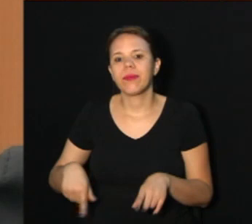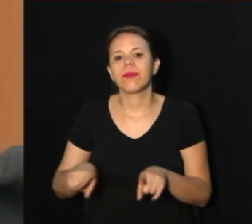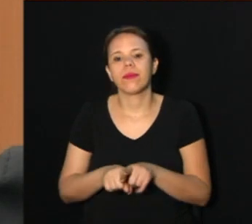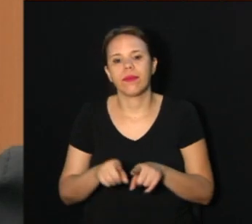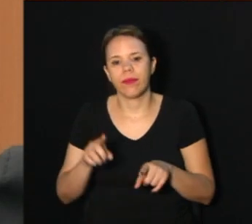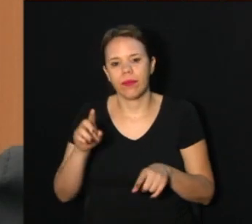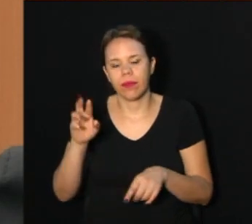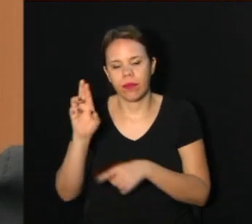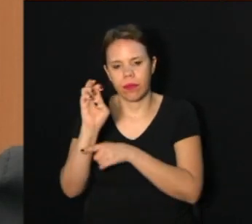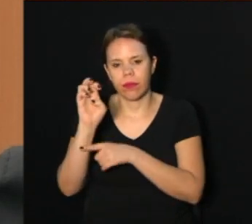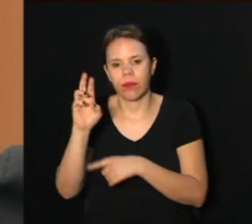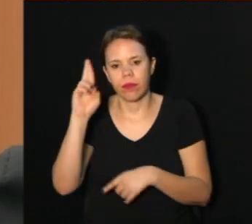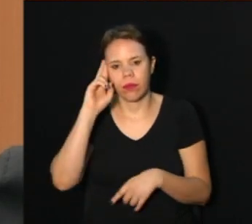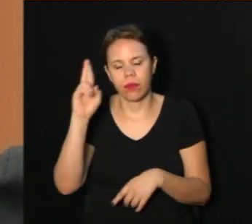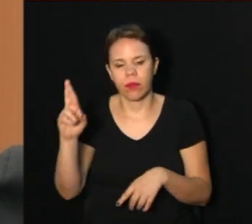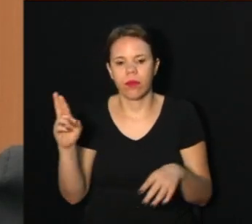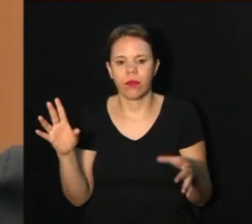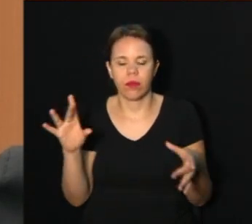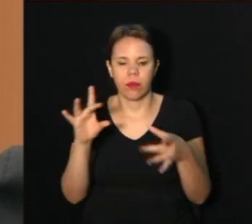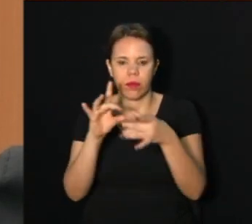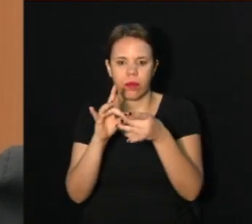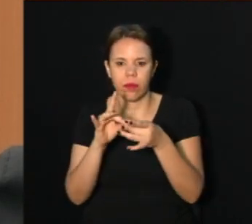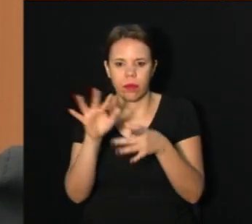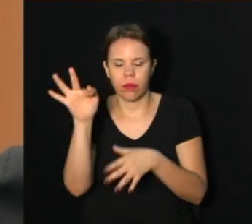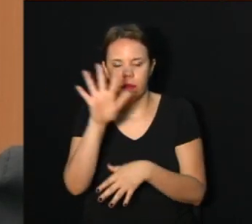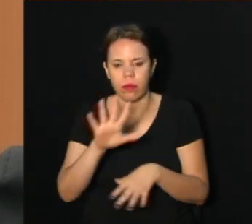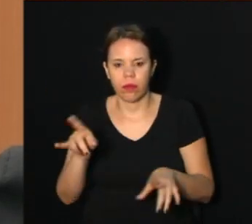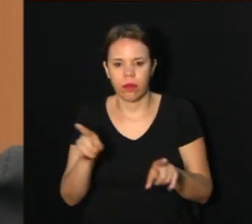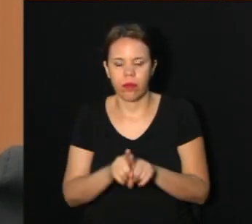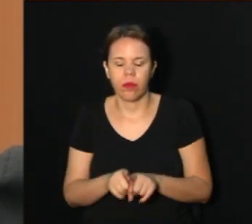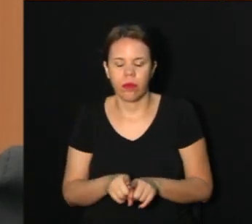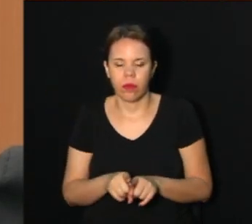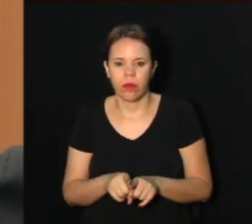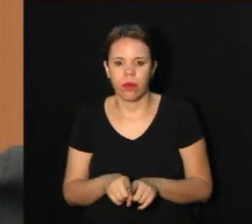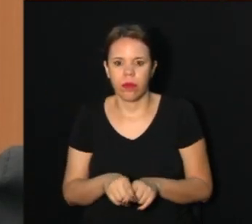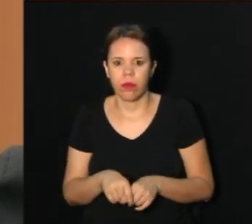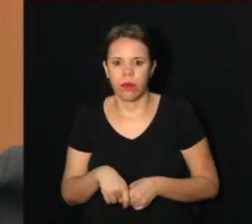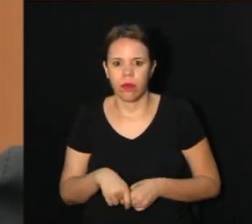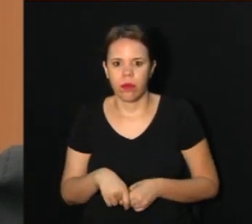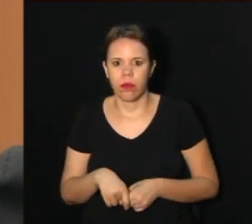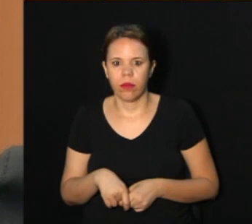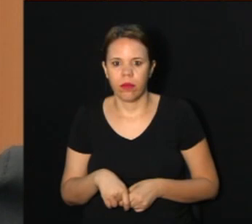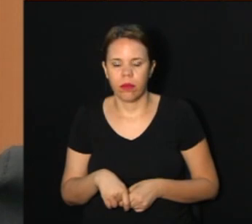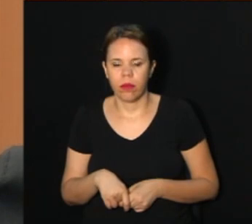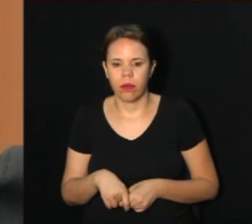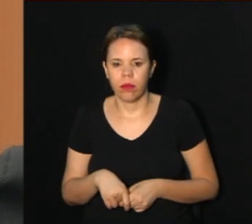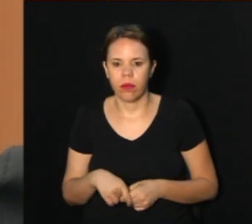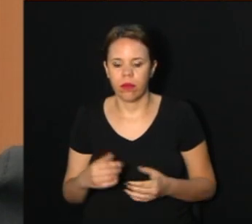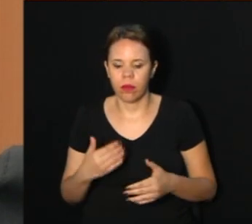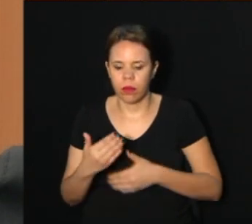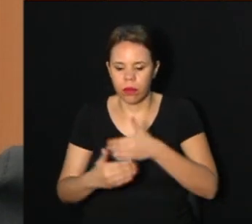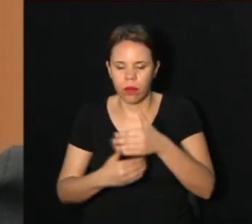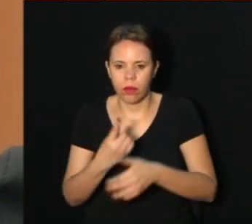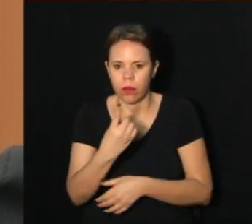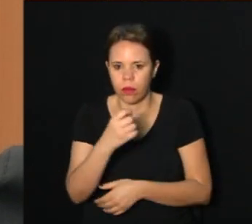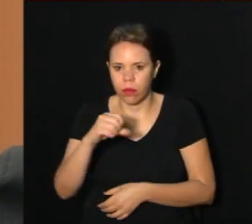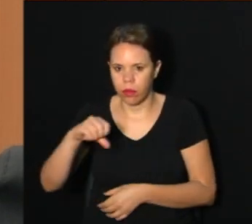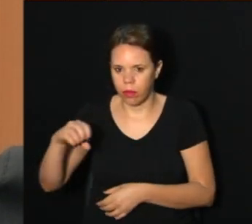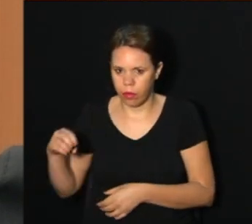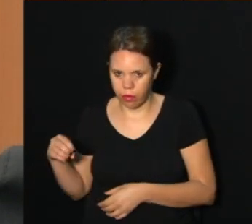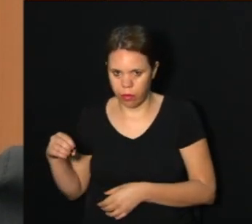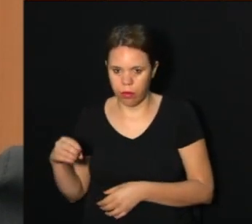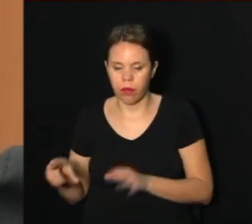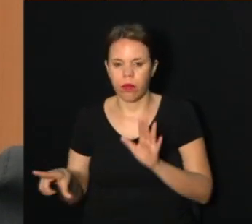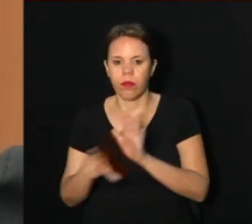respeito ao próprio Pacto Federativo. De maneira absolutamente à frente de seu tempo, já em 1990, a Lei Orgânica do município